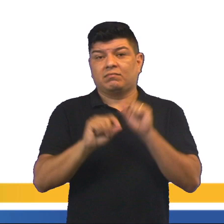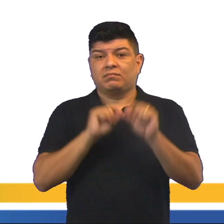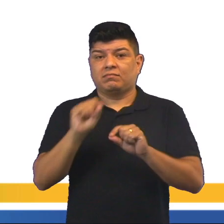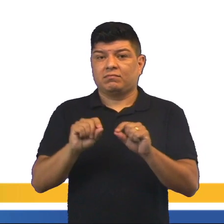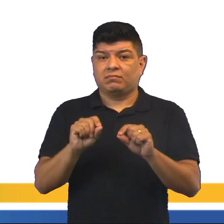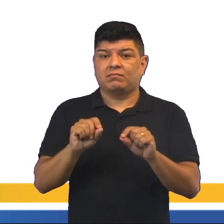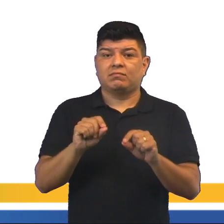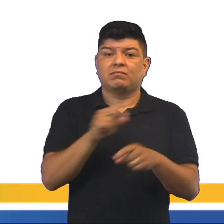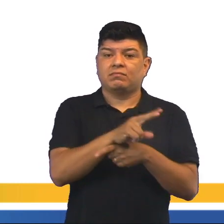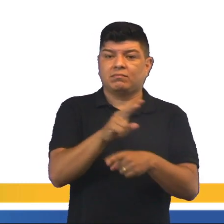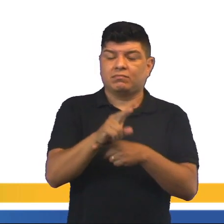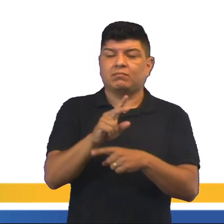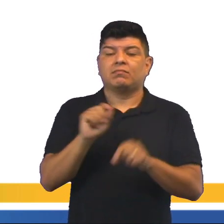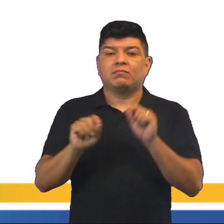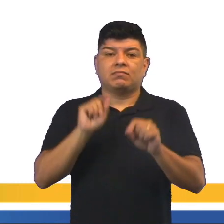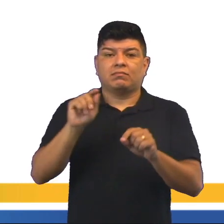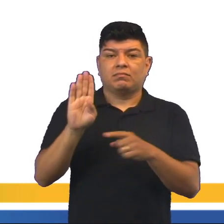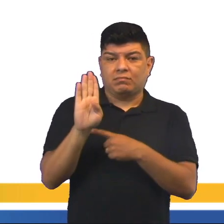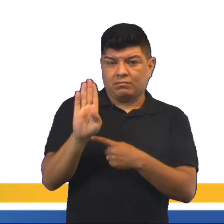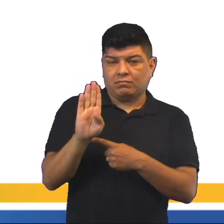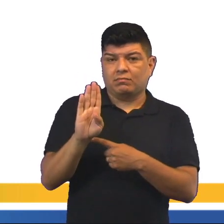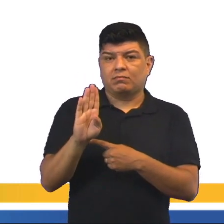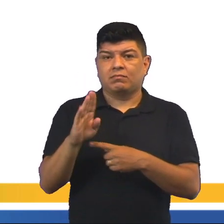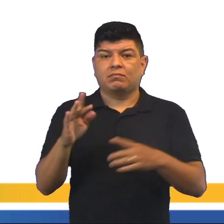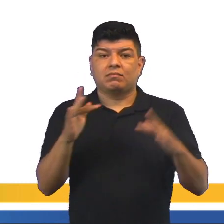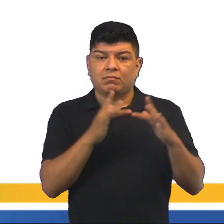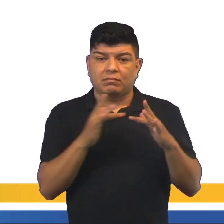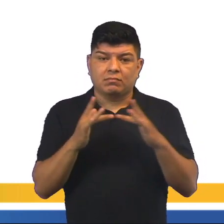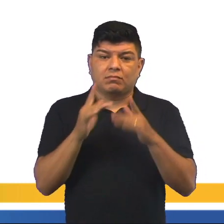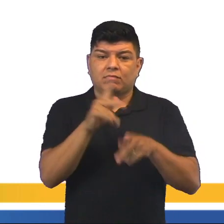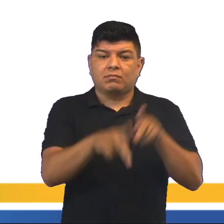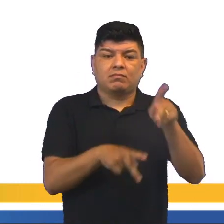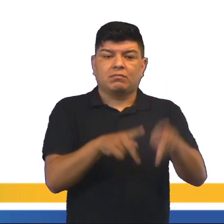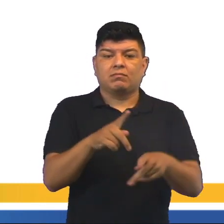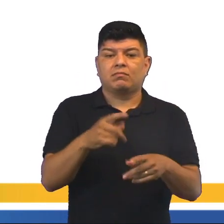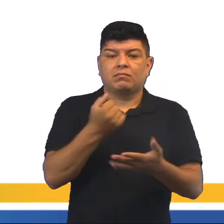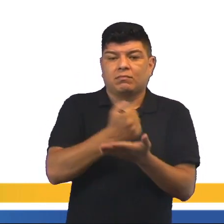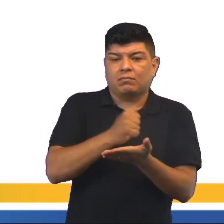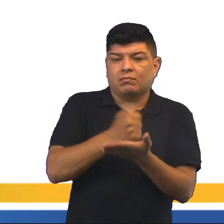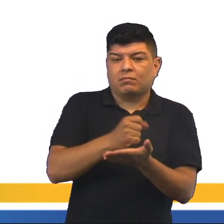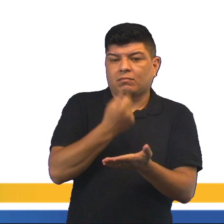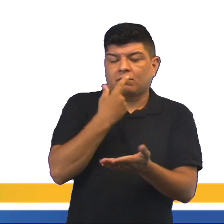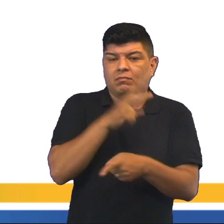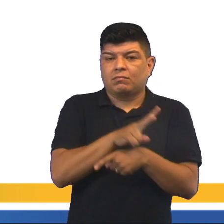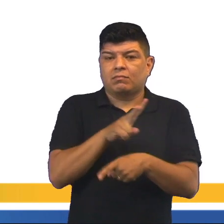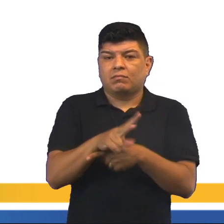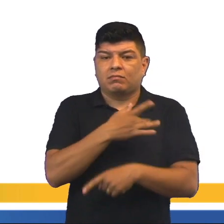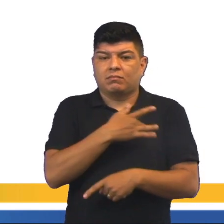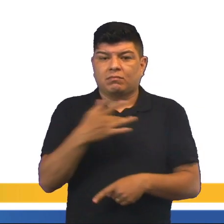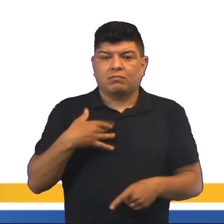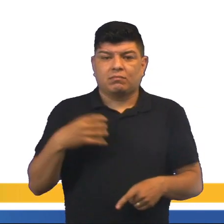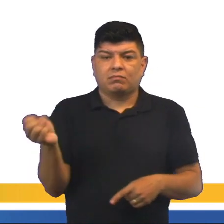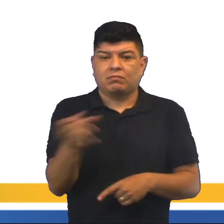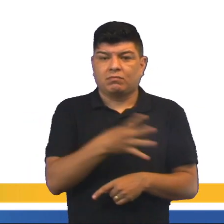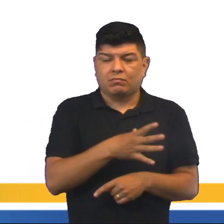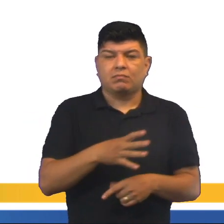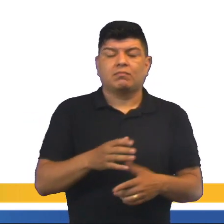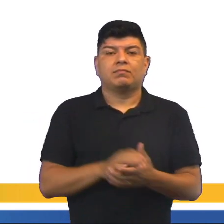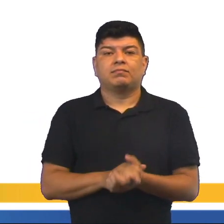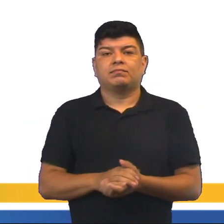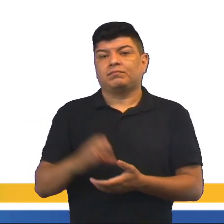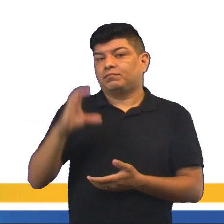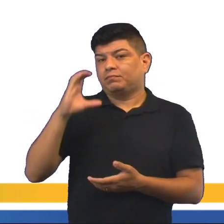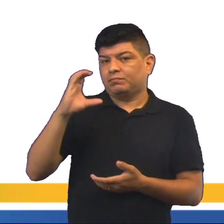saneamento básico. B, o acesso de toda a população mundial a remédios e tratamentos de saúde mais modernos e